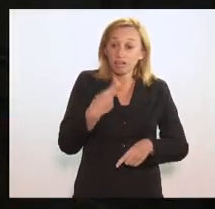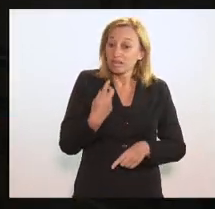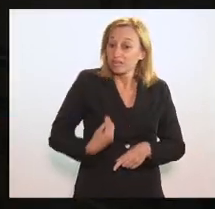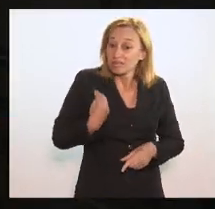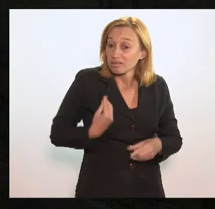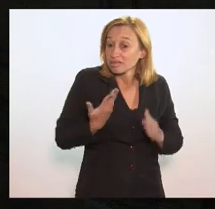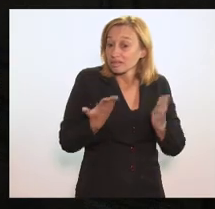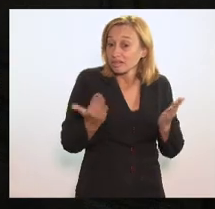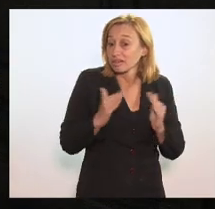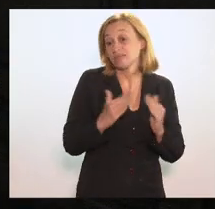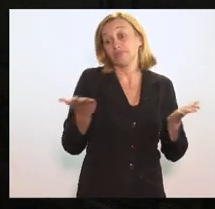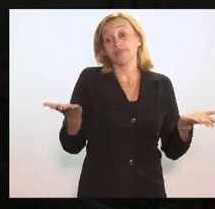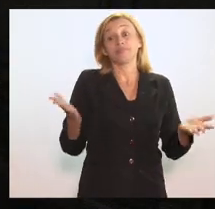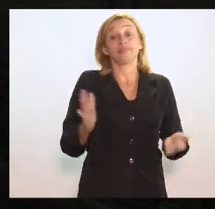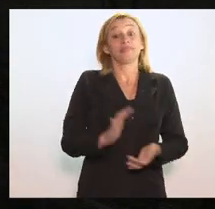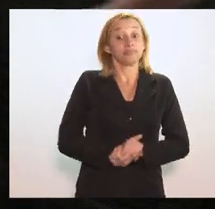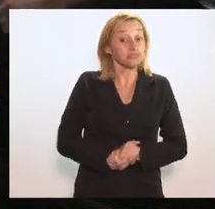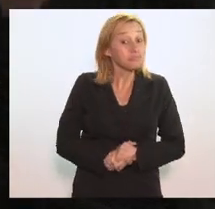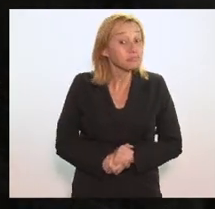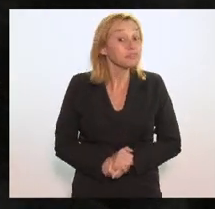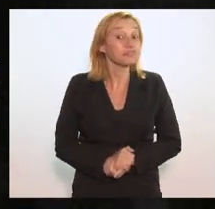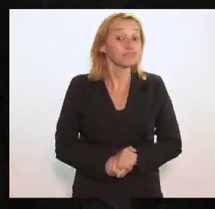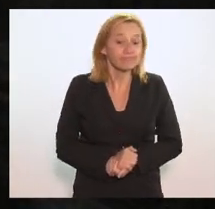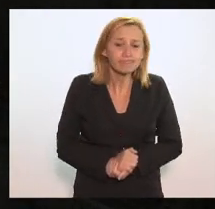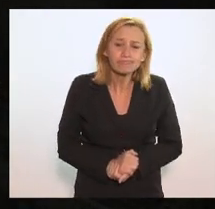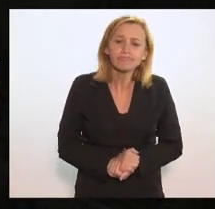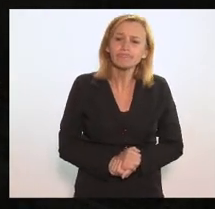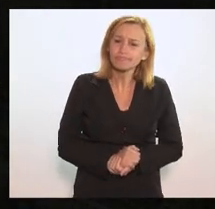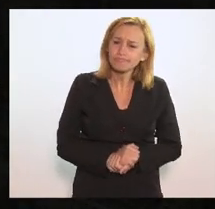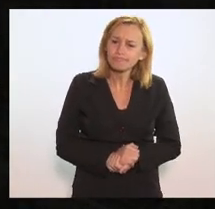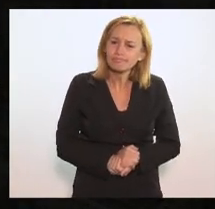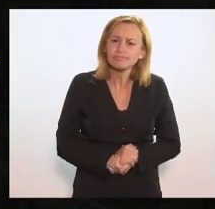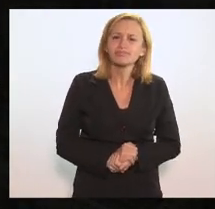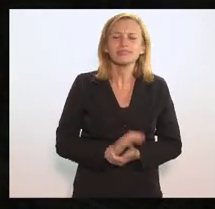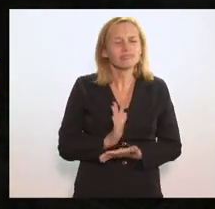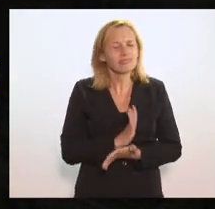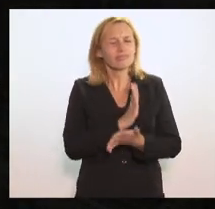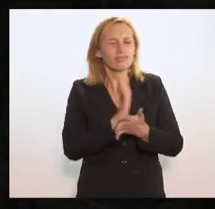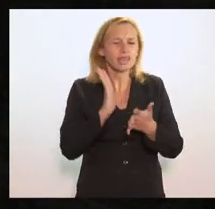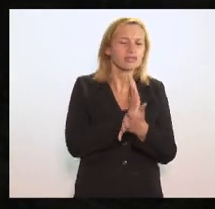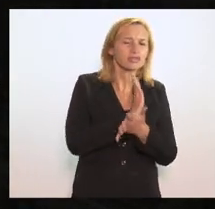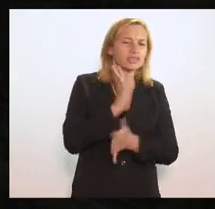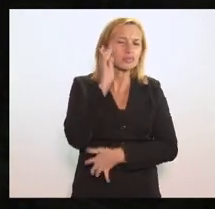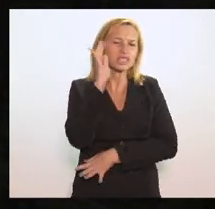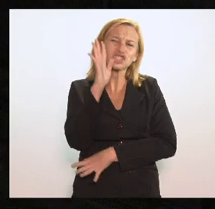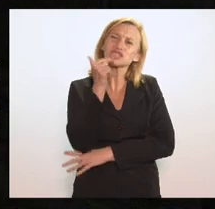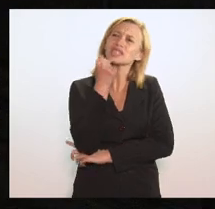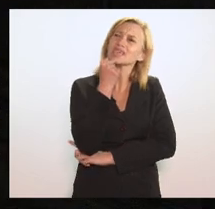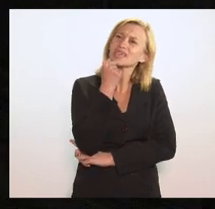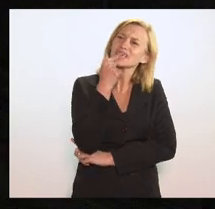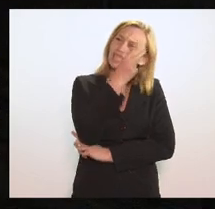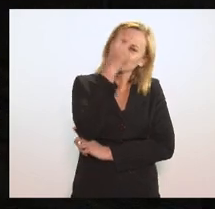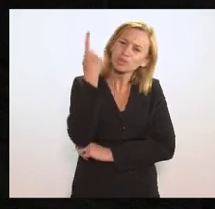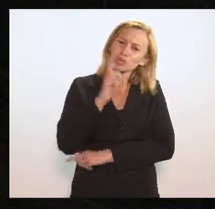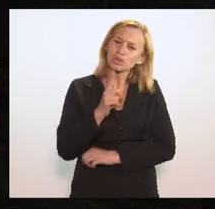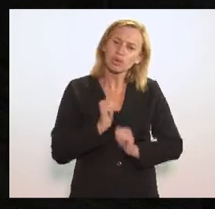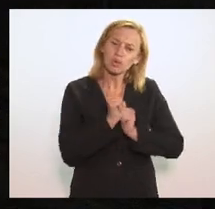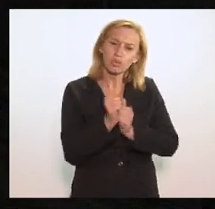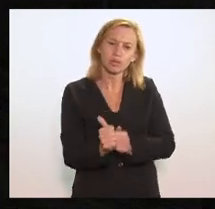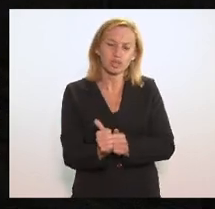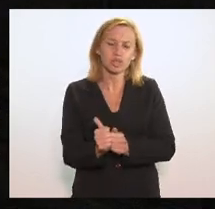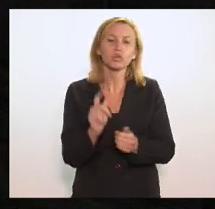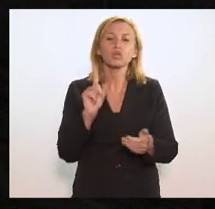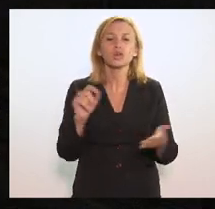casa. Eu, às vezes, fico imaginando que as pessoas não estão acompanhando o que